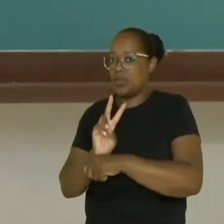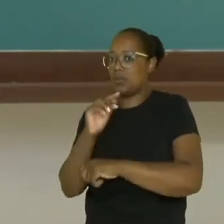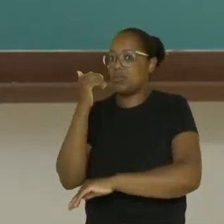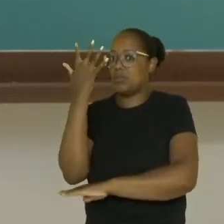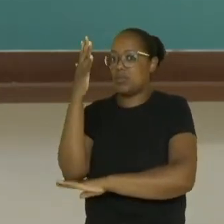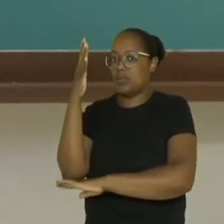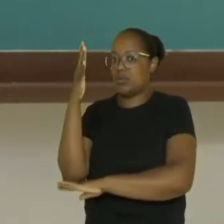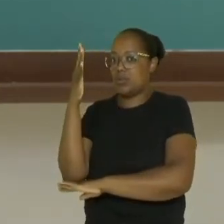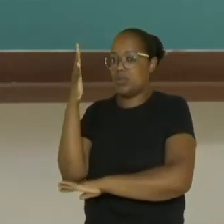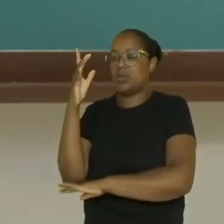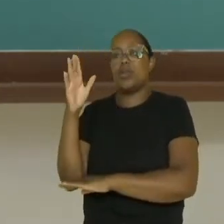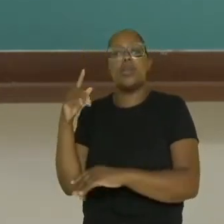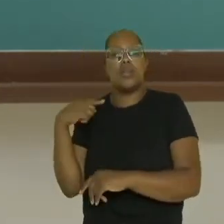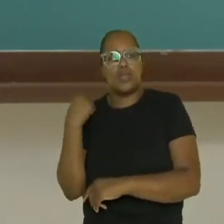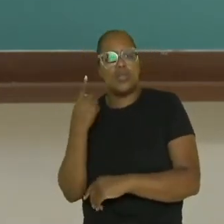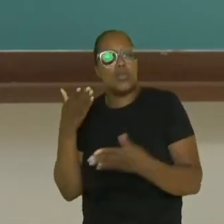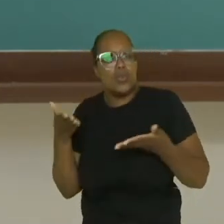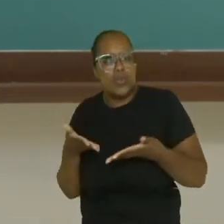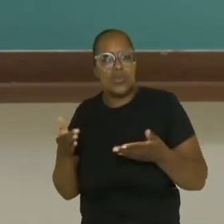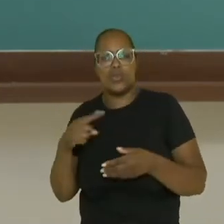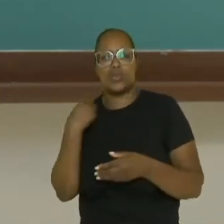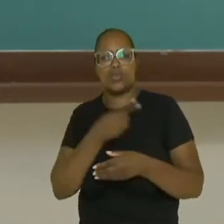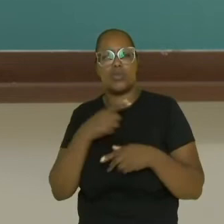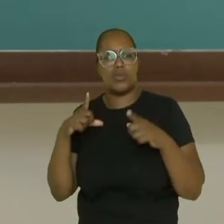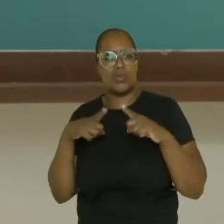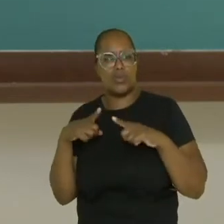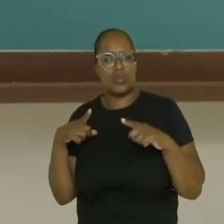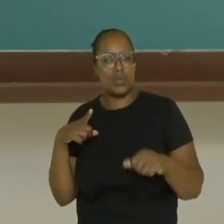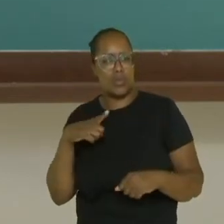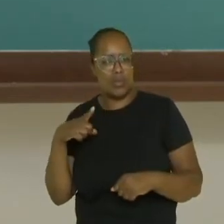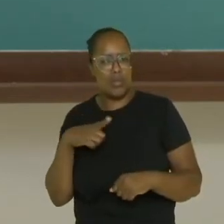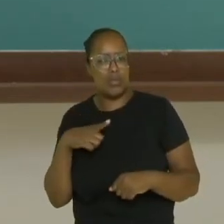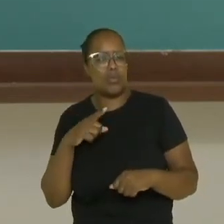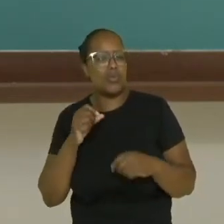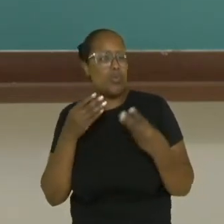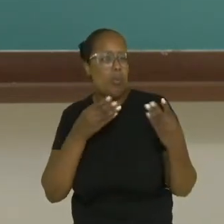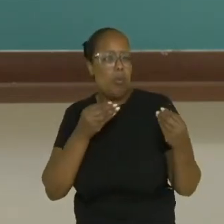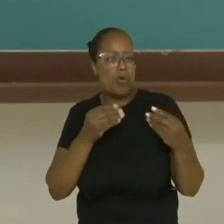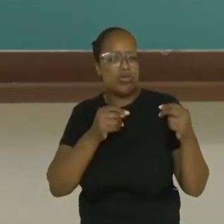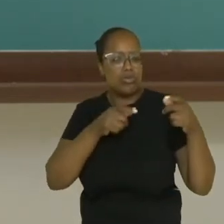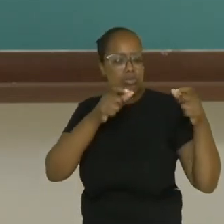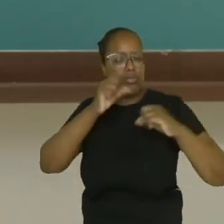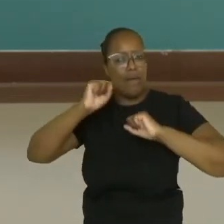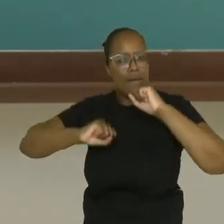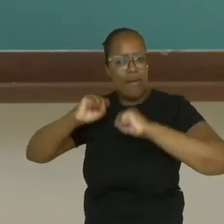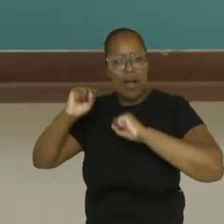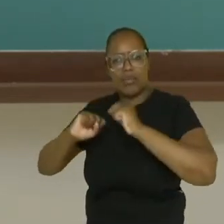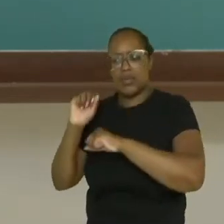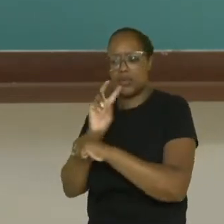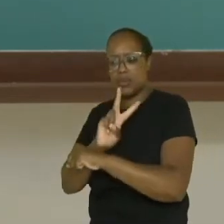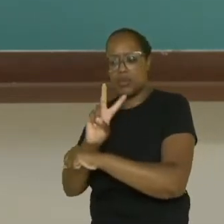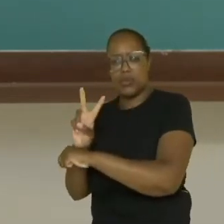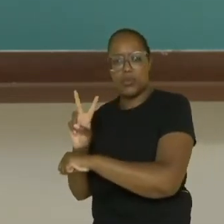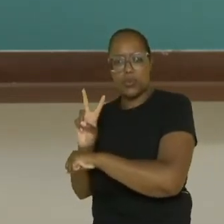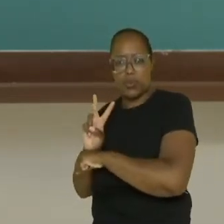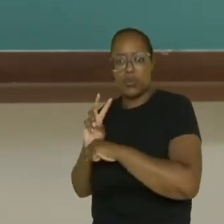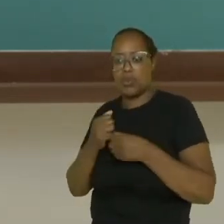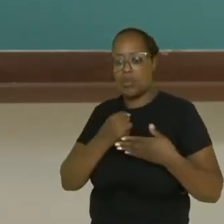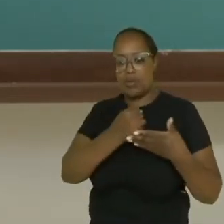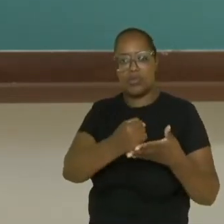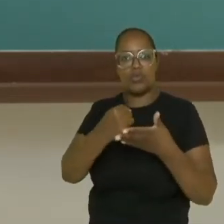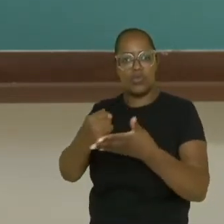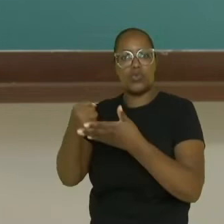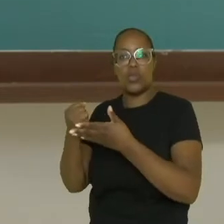e hoje nós temos uma série de setores que se preocupam com a sustentabilidade, ou seja,